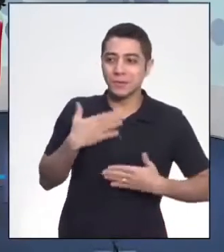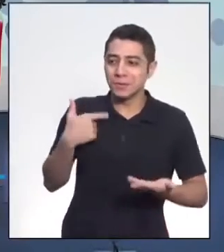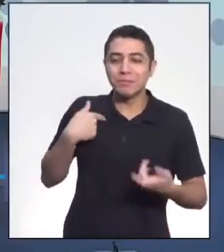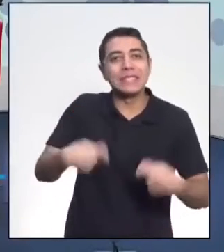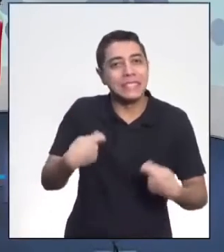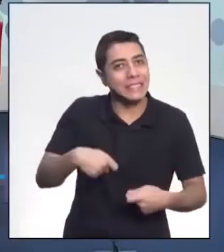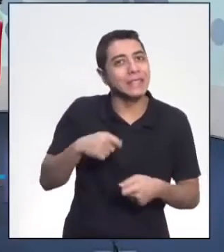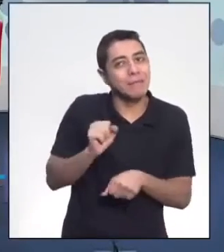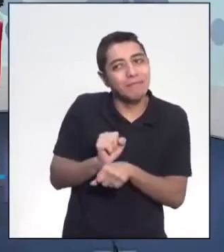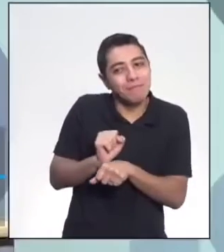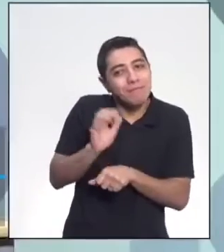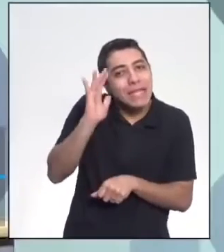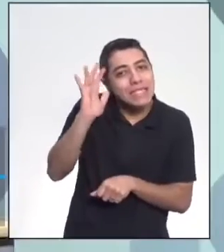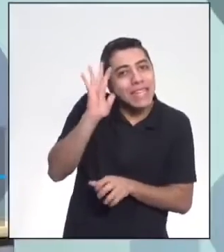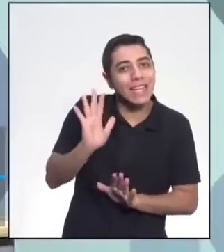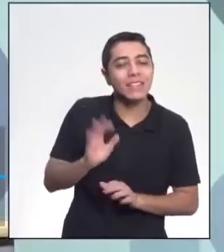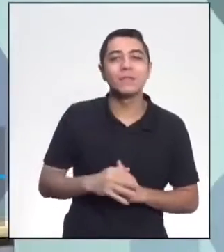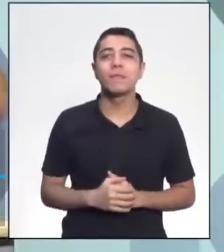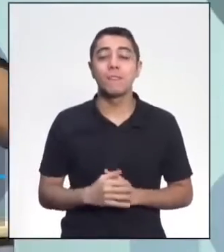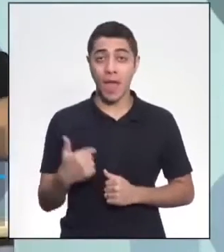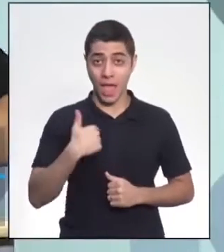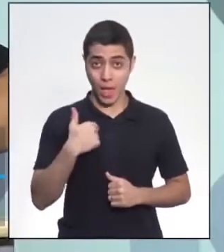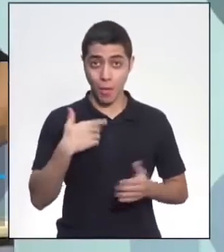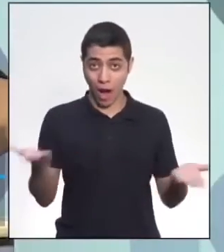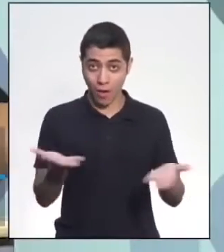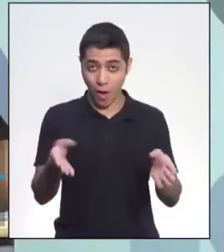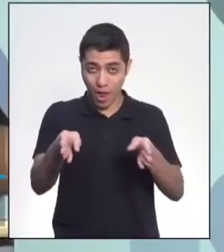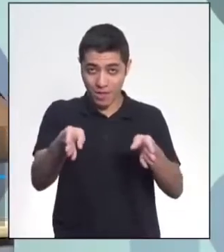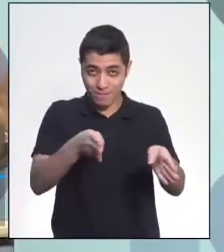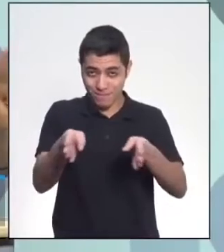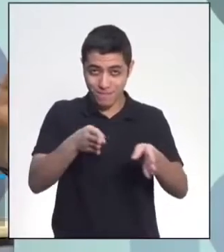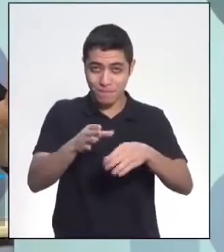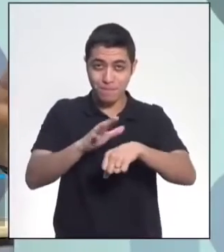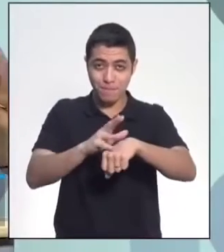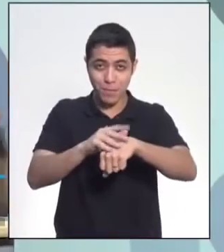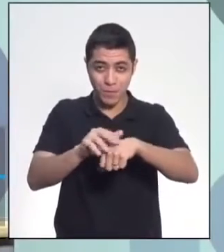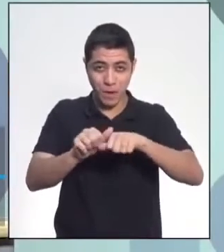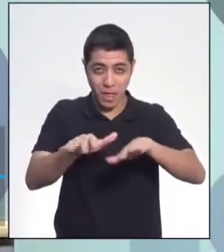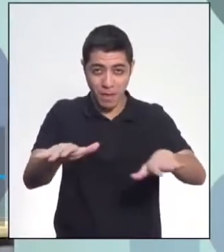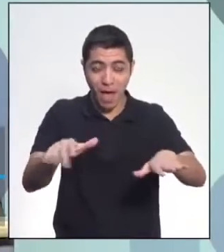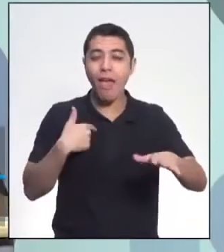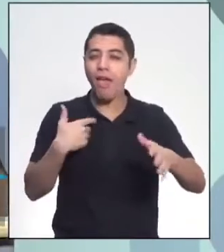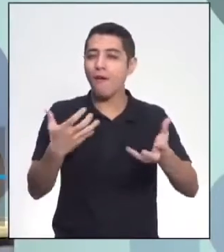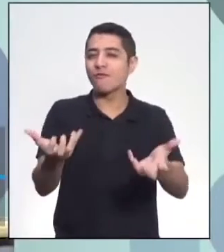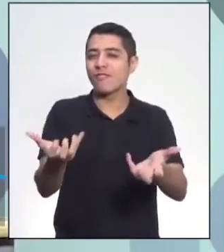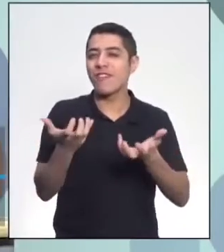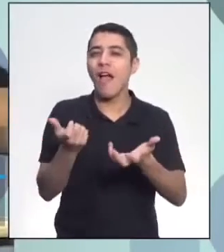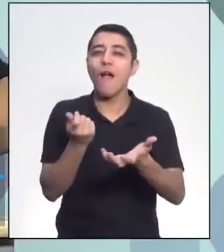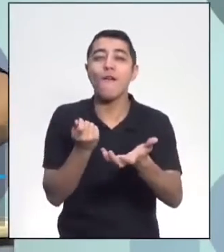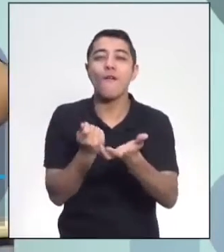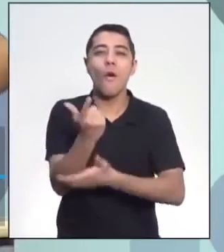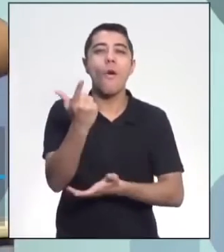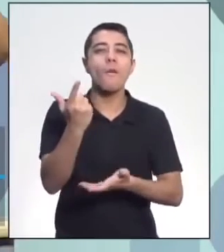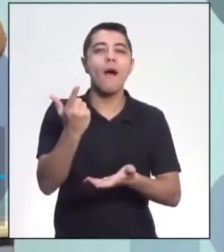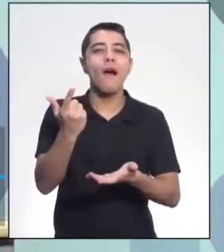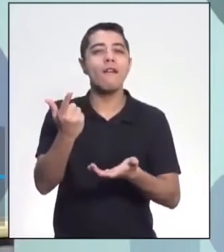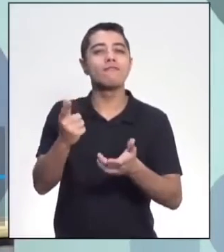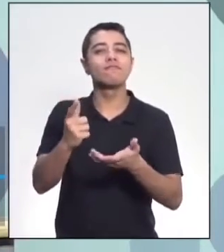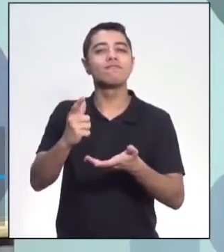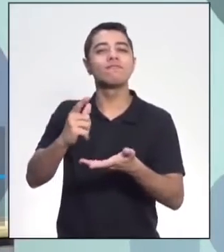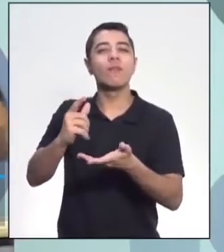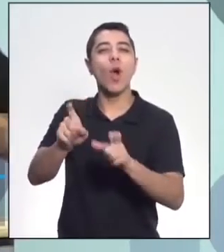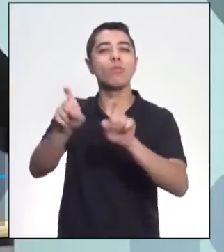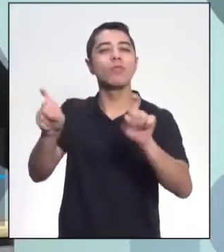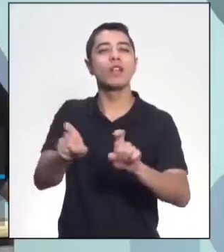de pandemia, que a gente está fazendo tudo em casa, eu já tenho aqui. Eu queria aquele computador de 20 mil reais. Sabe aquele computador fininho assim, que se abre assim, ó?